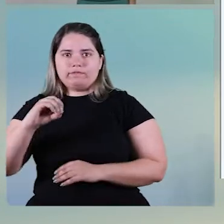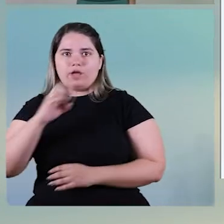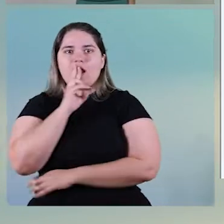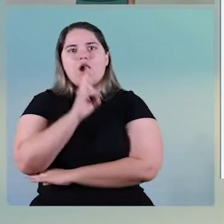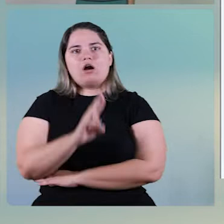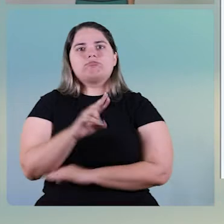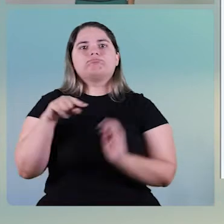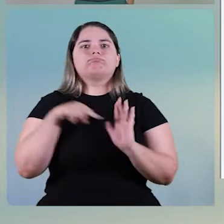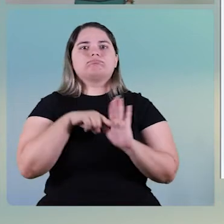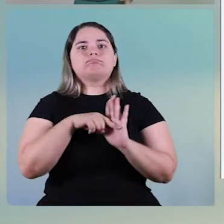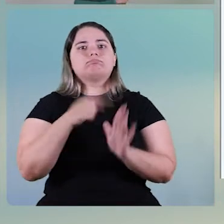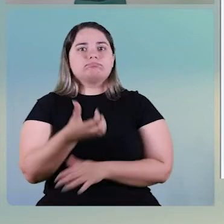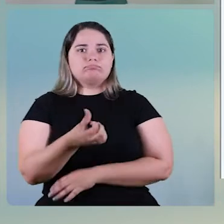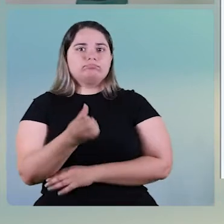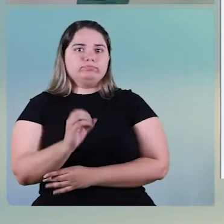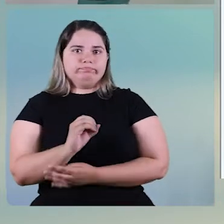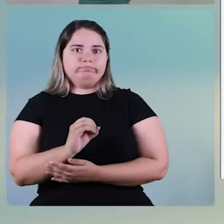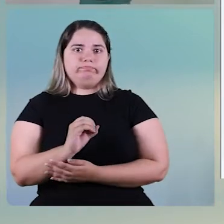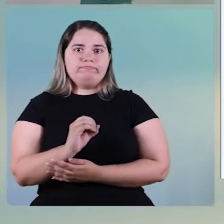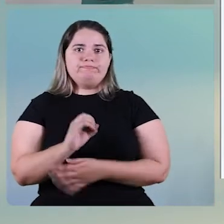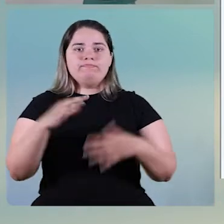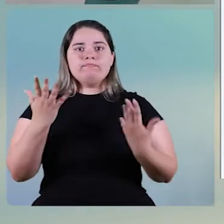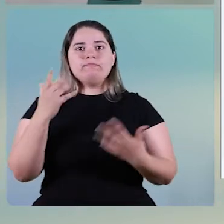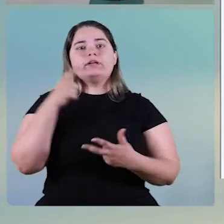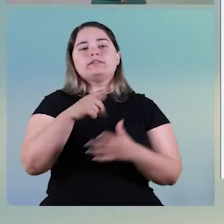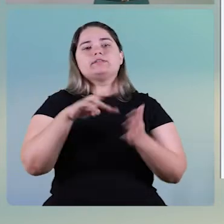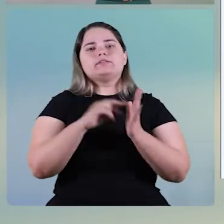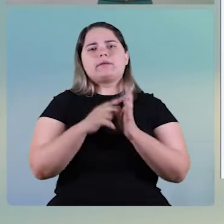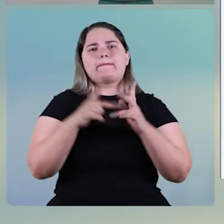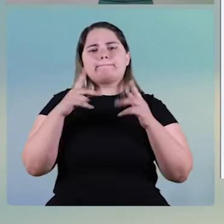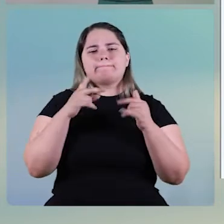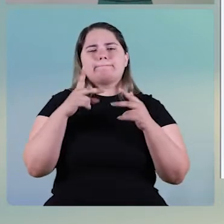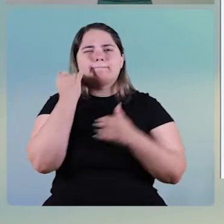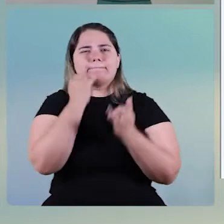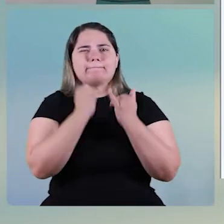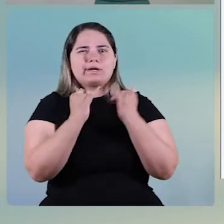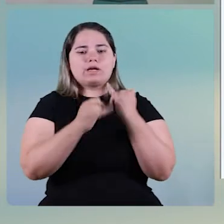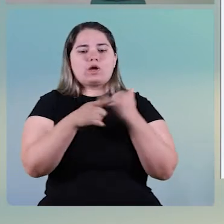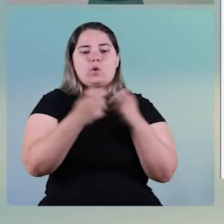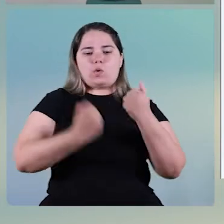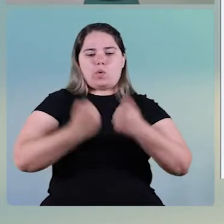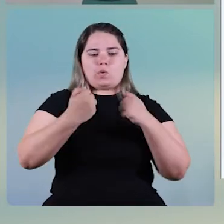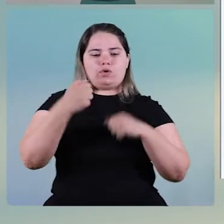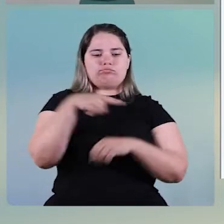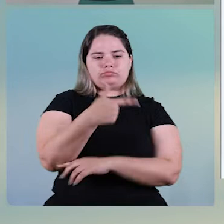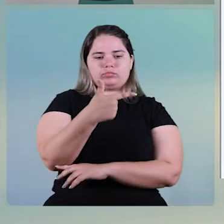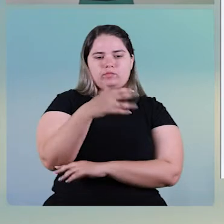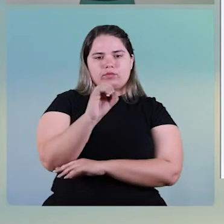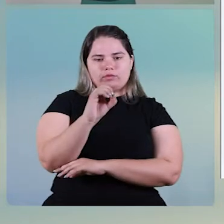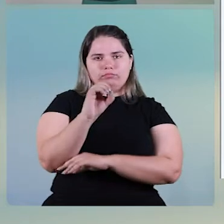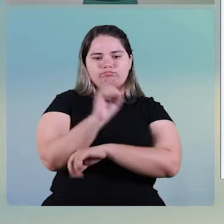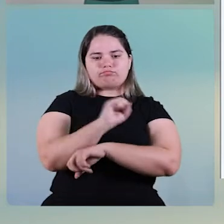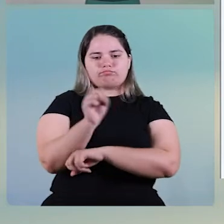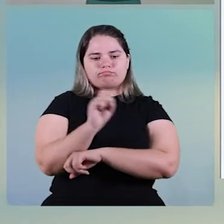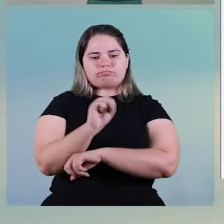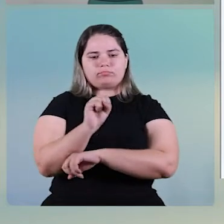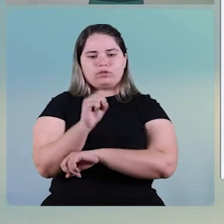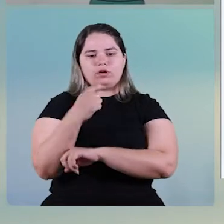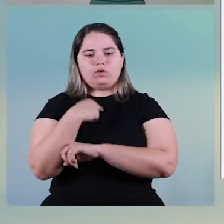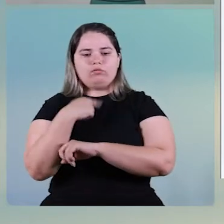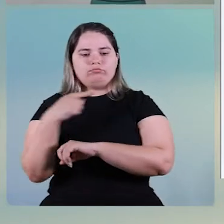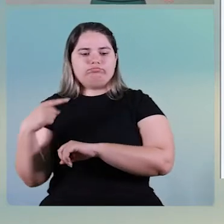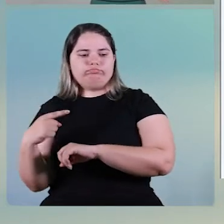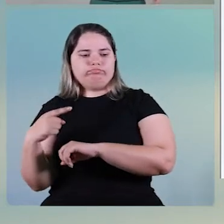menos 60 é como se o automóvel tivesse se deslocado da posição 20 diretamente para a esquerda até